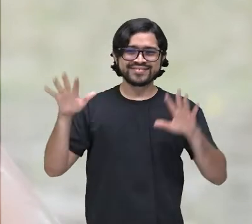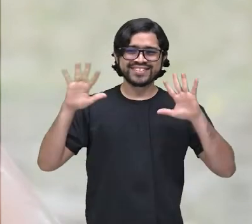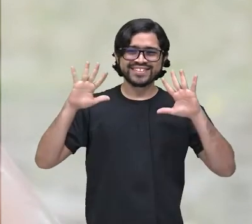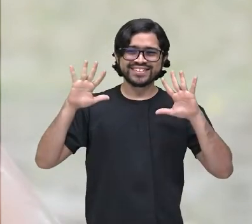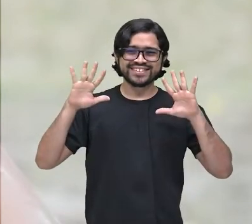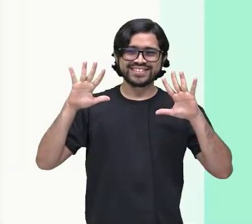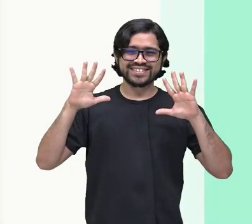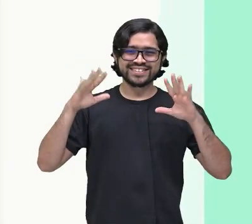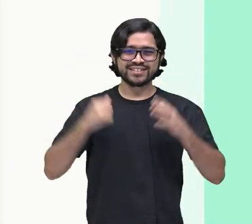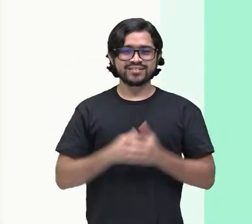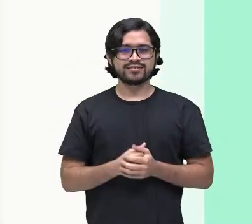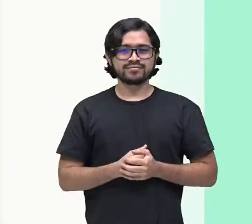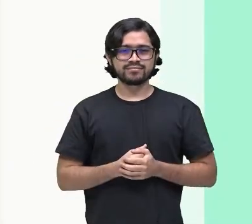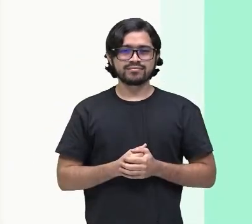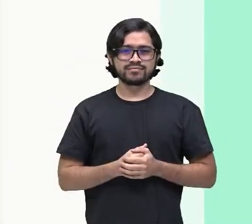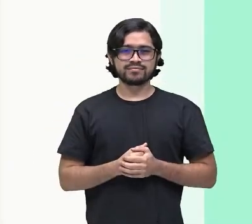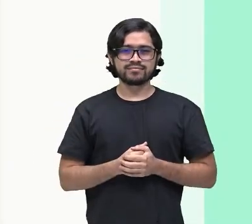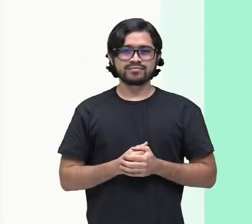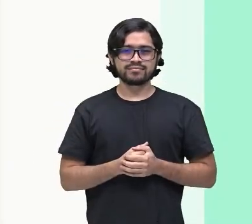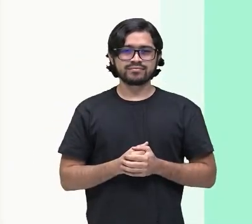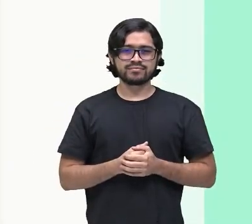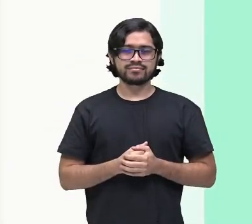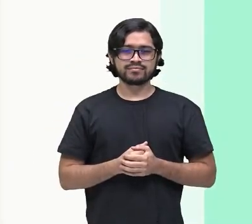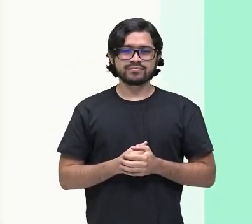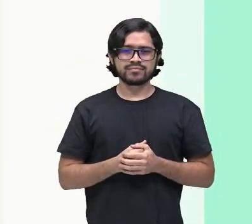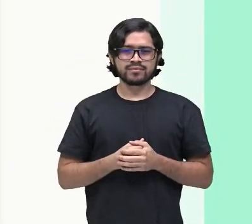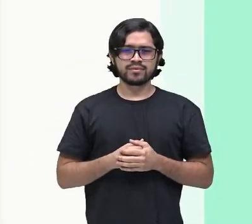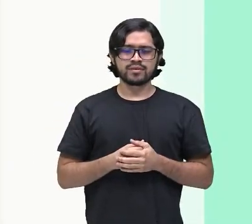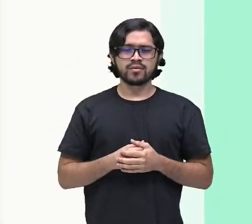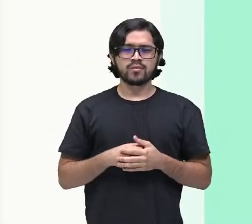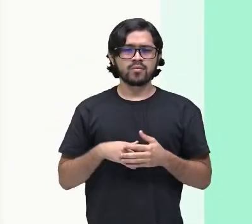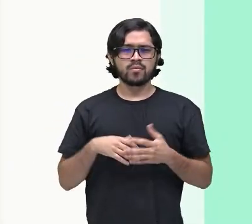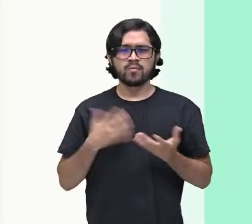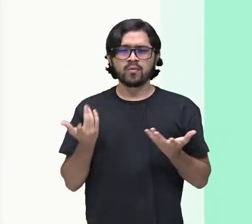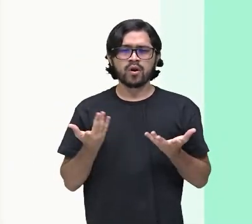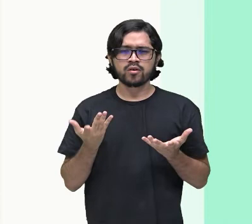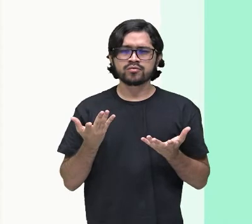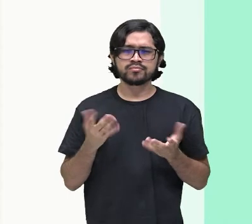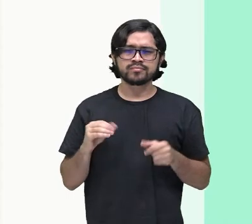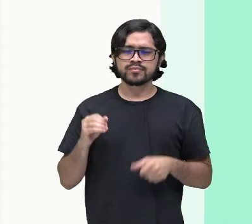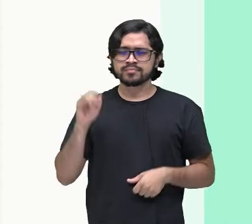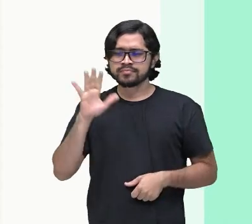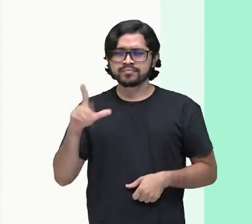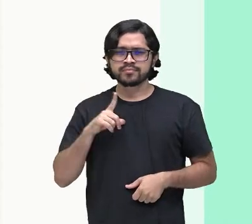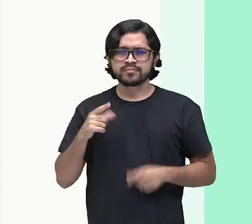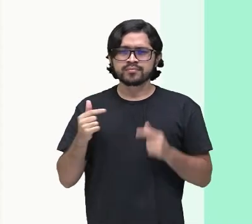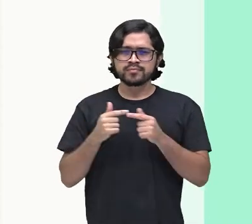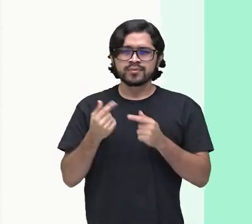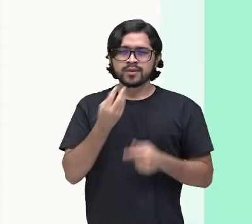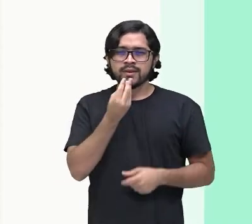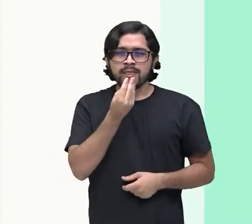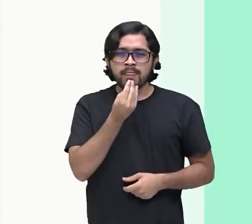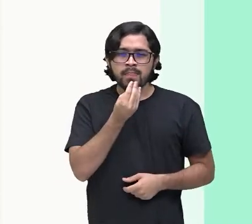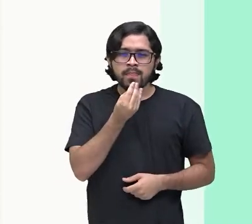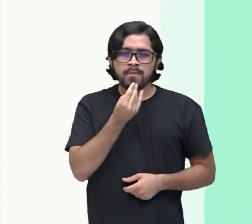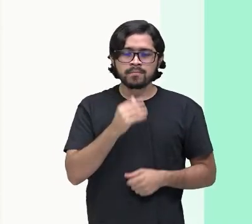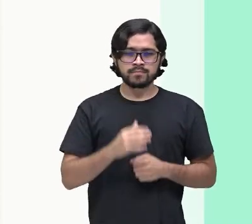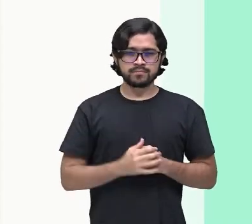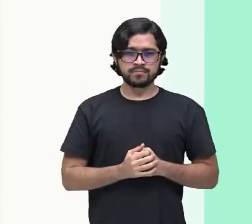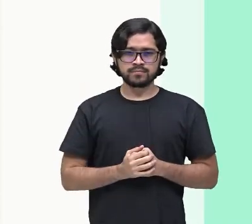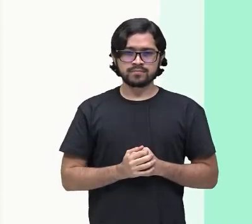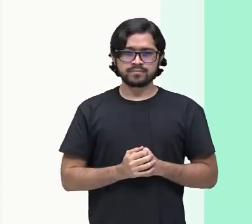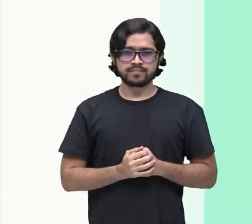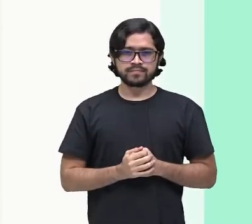lama. E por fim, qual daquelas imagens eu posso sentir o sabor, fazendo referência aí ao sentido